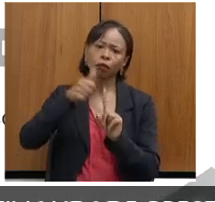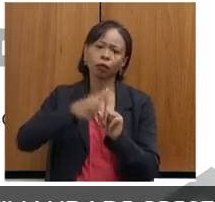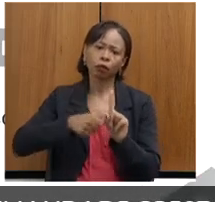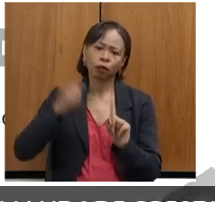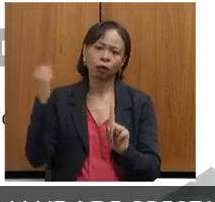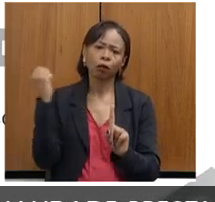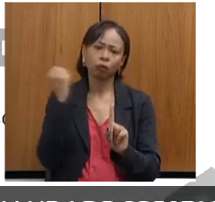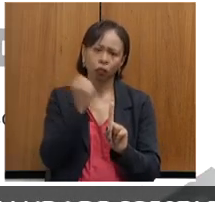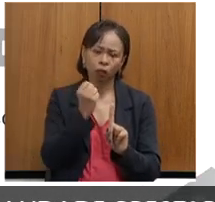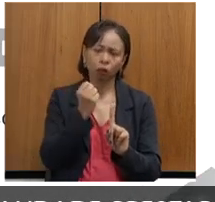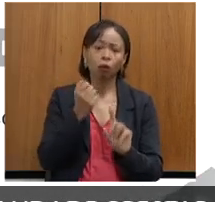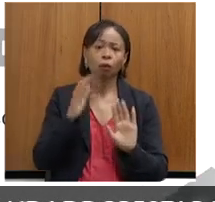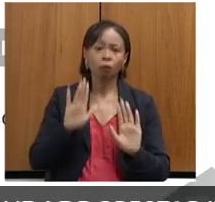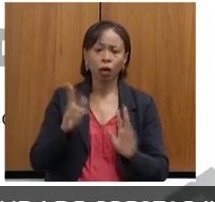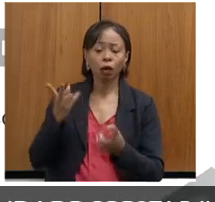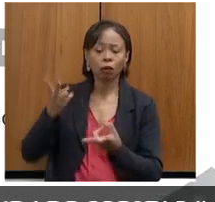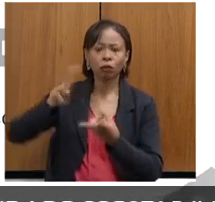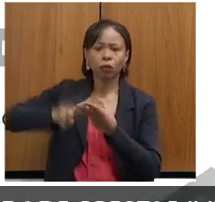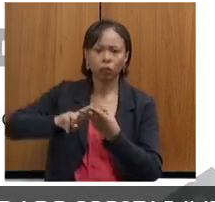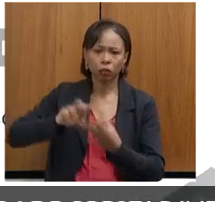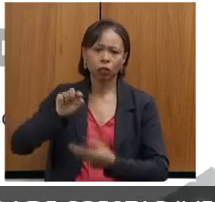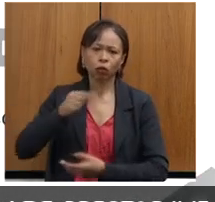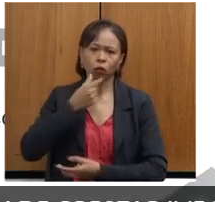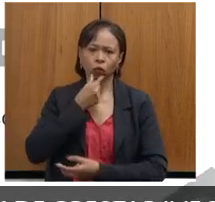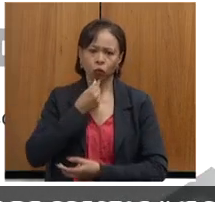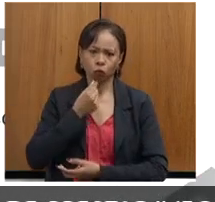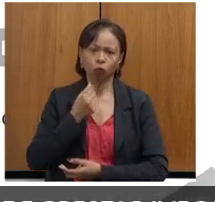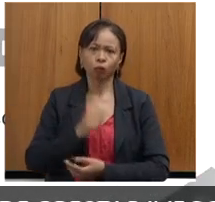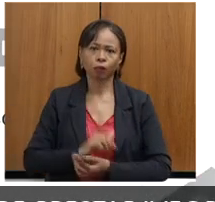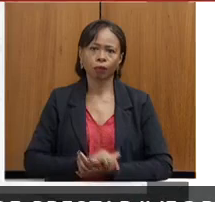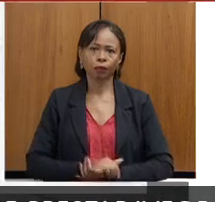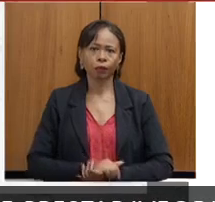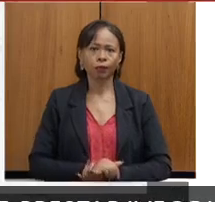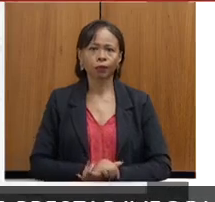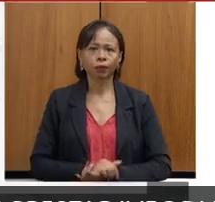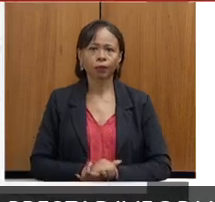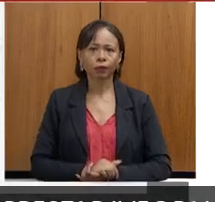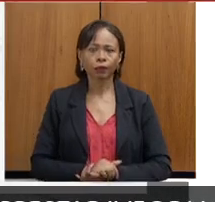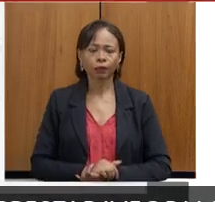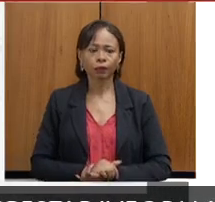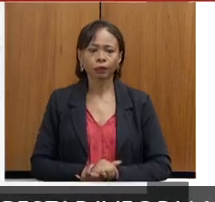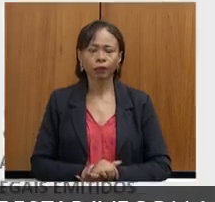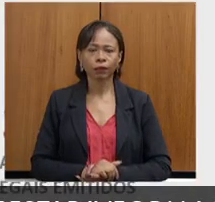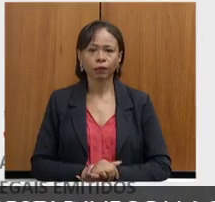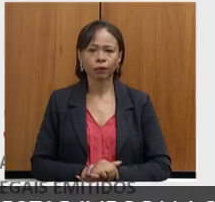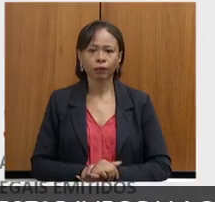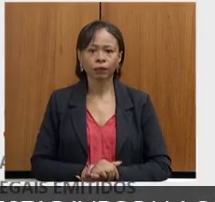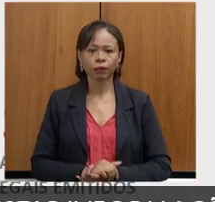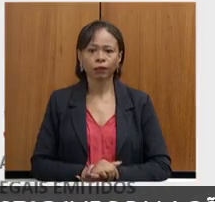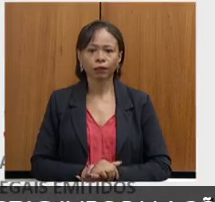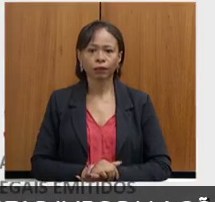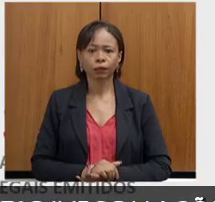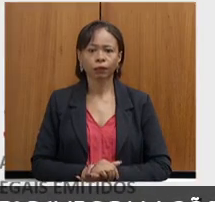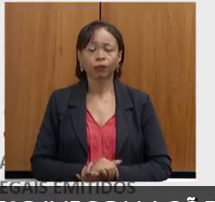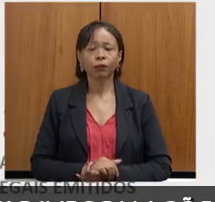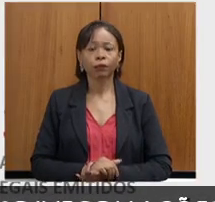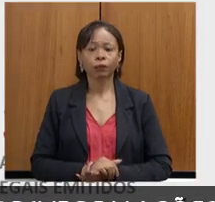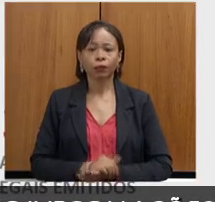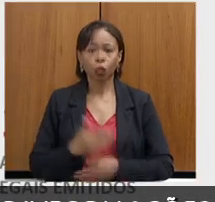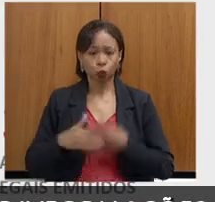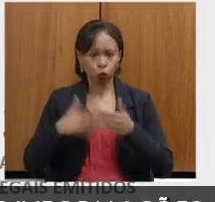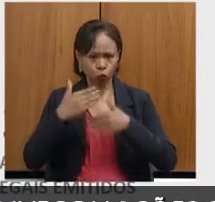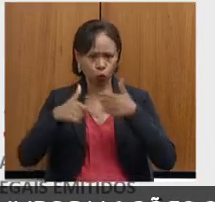resultando na prisão do seu autor pode passar e ainda em torno da produtividade